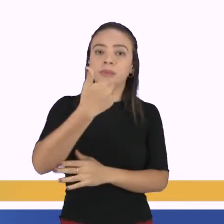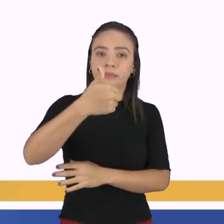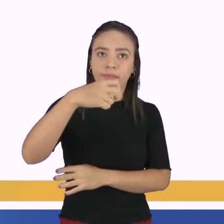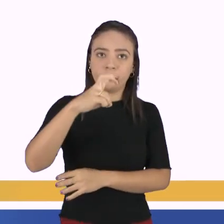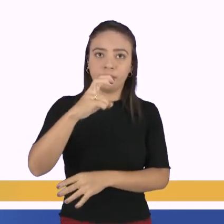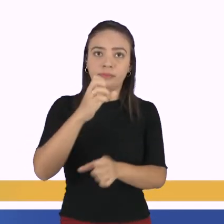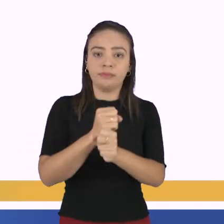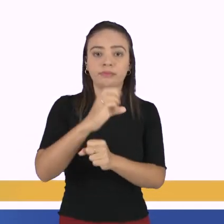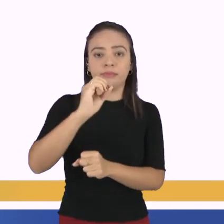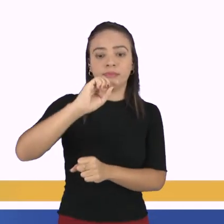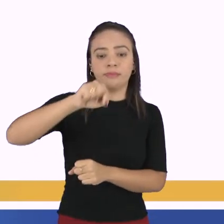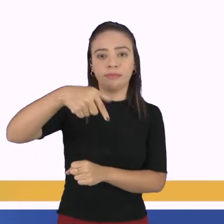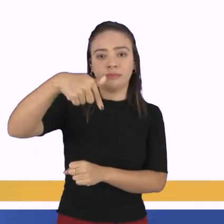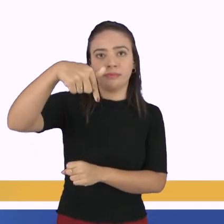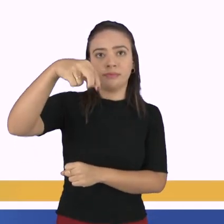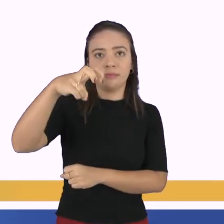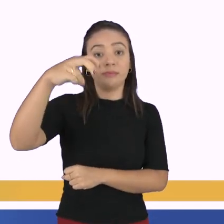mais